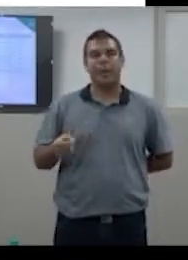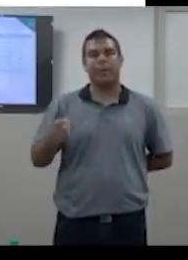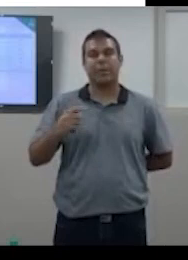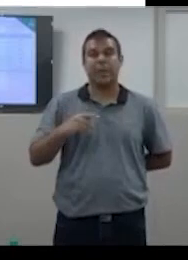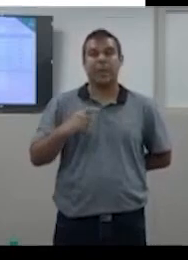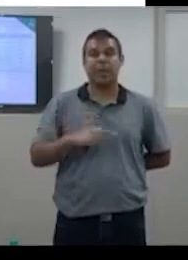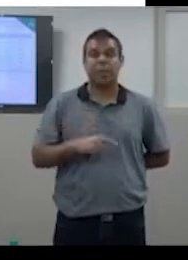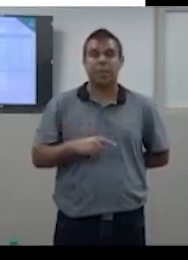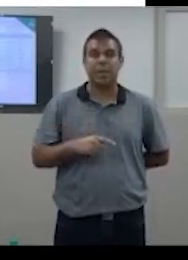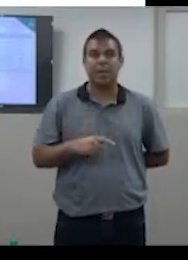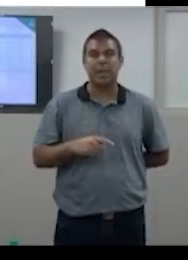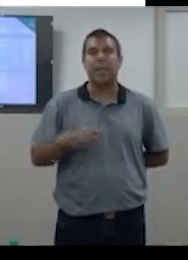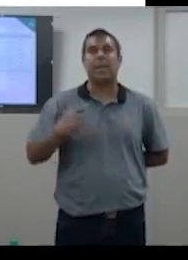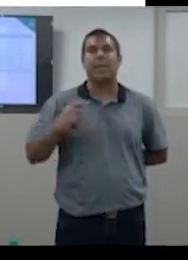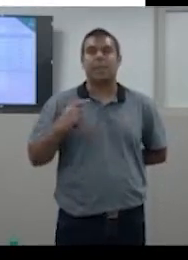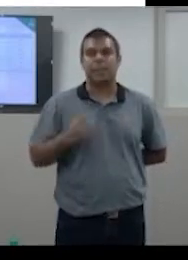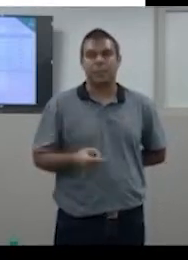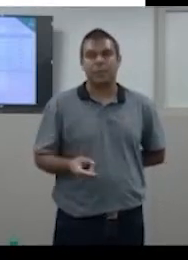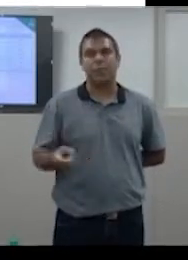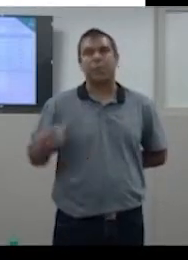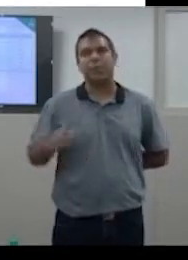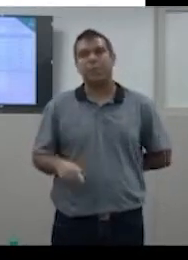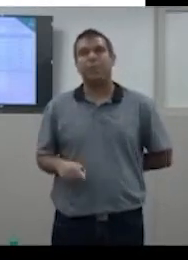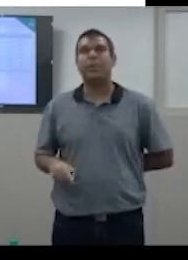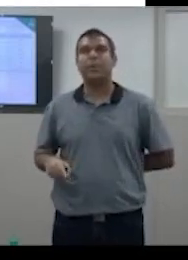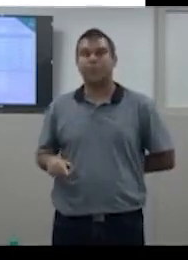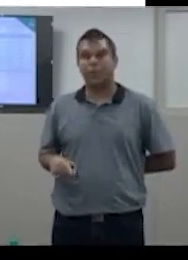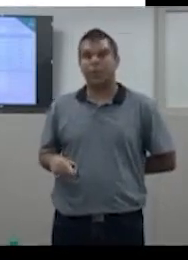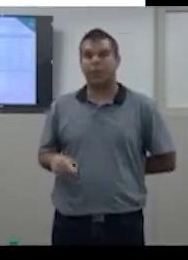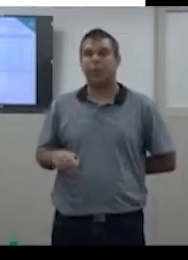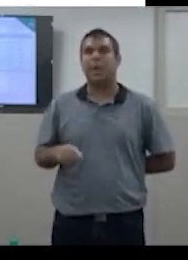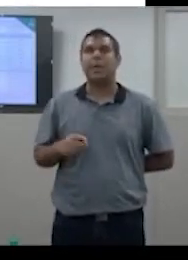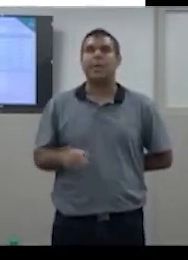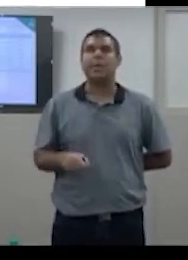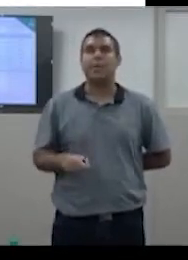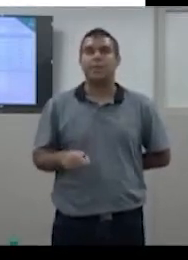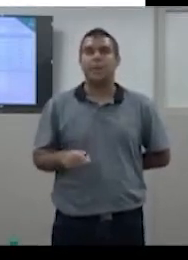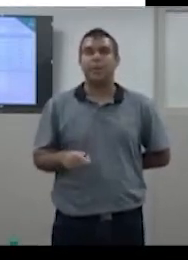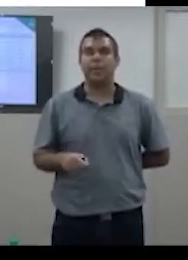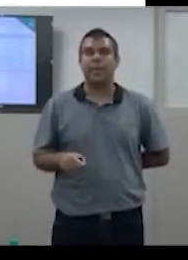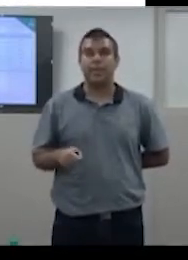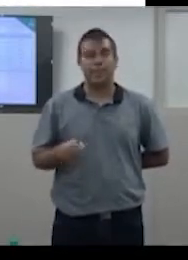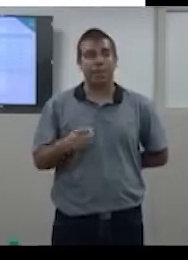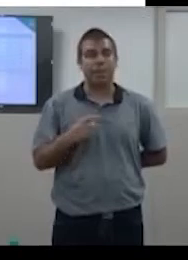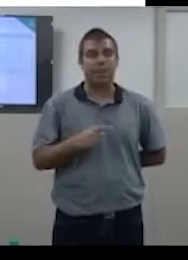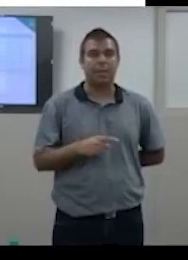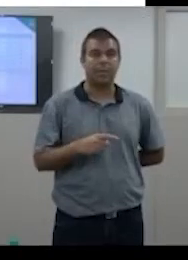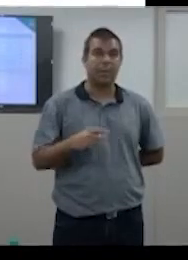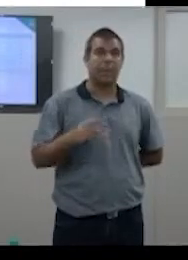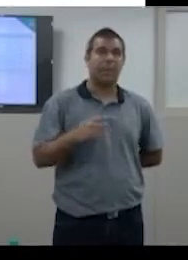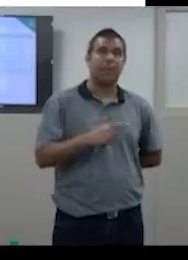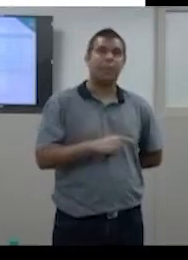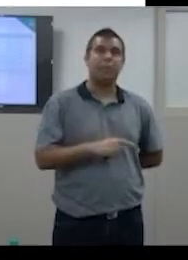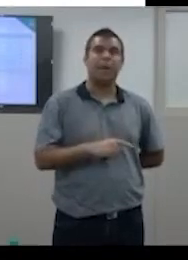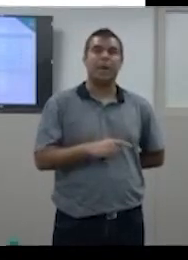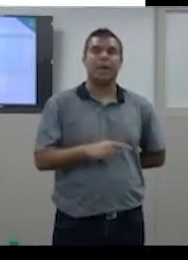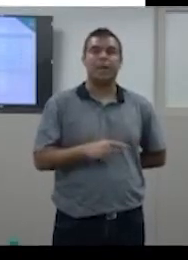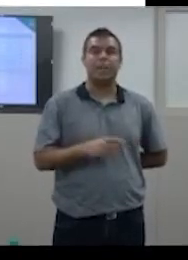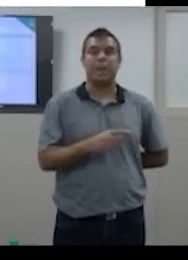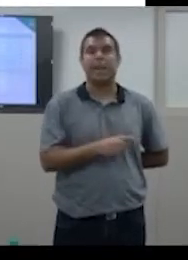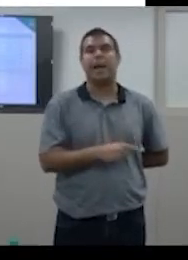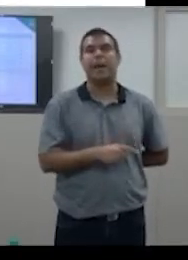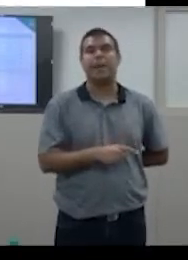você utilizava o ferro, você derretia ele, você fundia com carbono e você fazia o aço. Então assim, o que acontece? É um metal assim